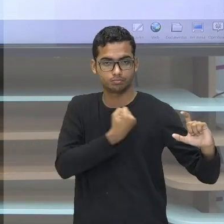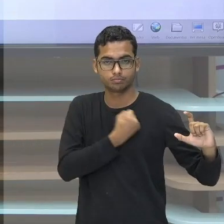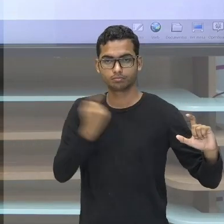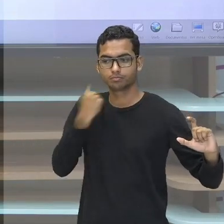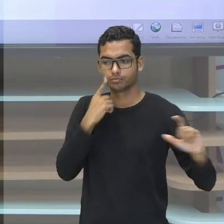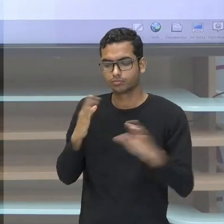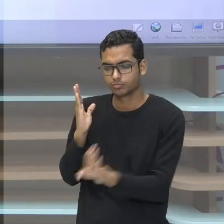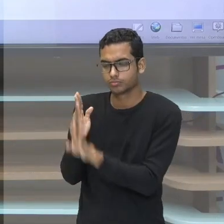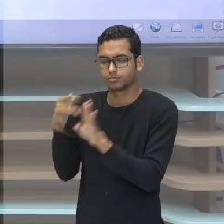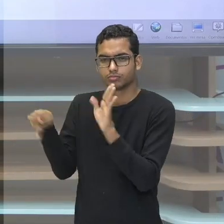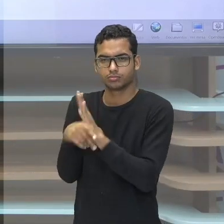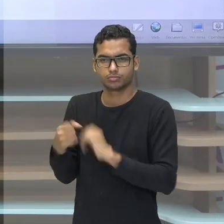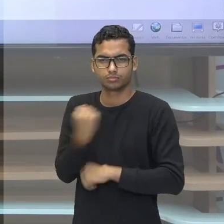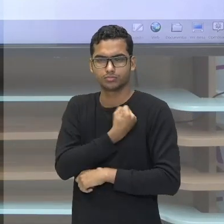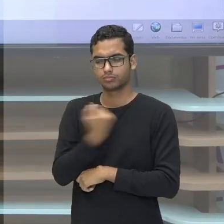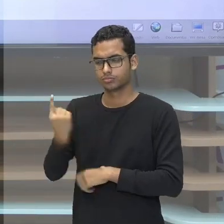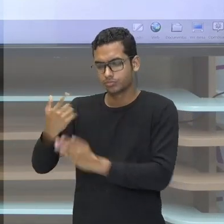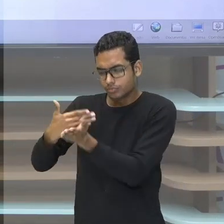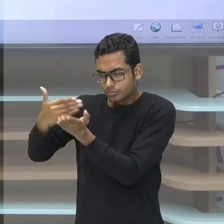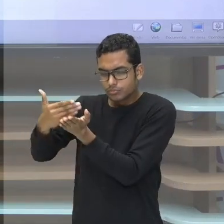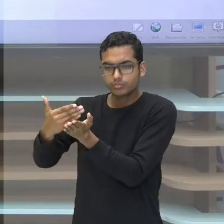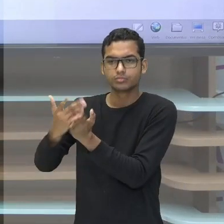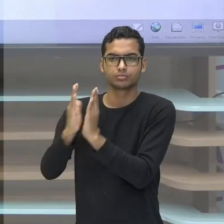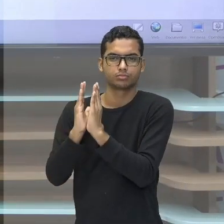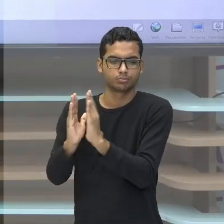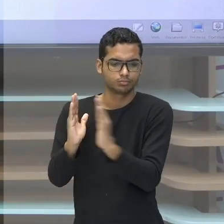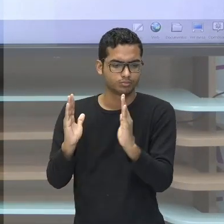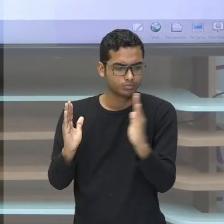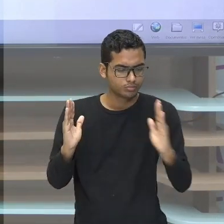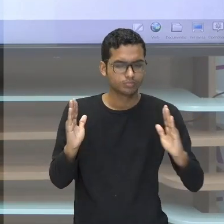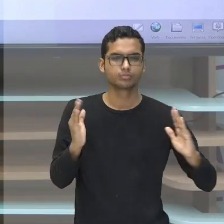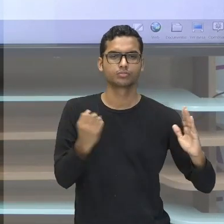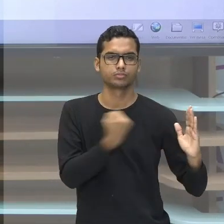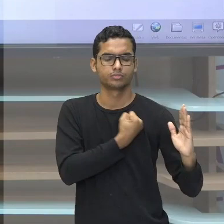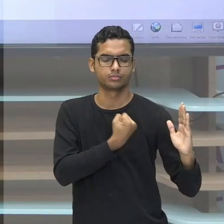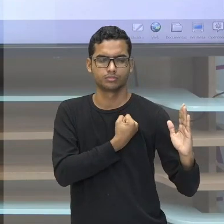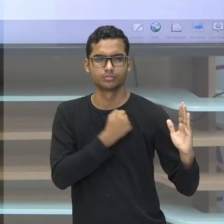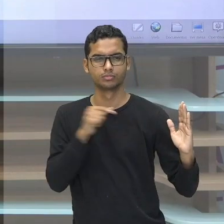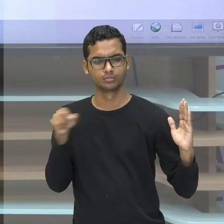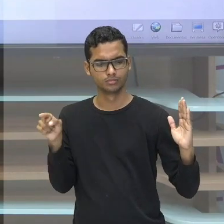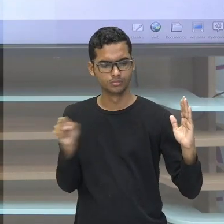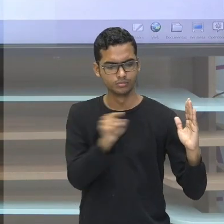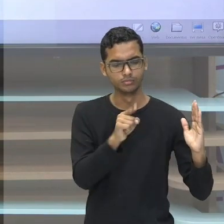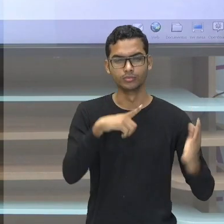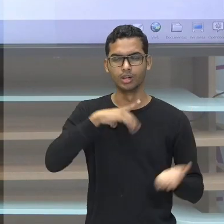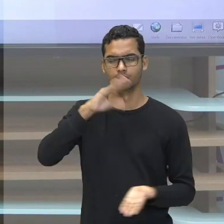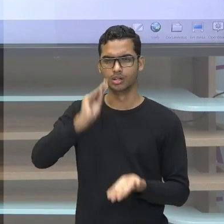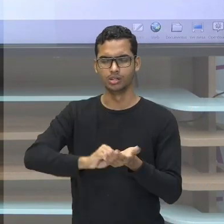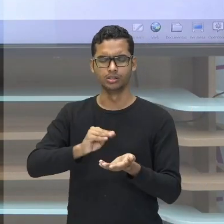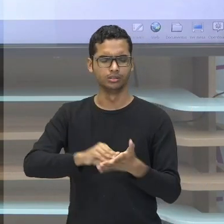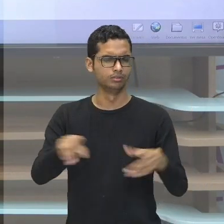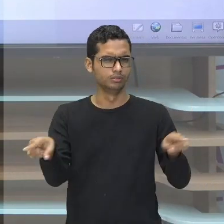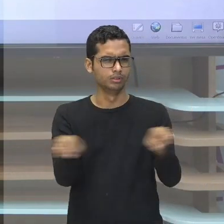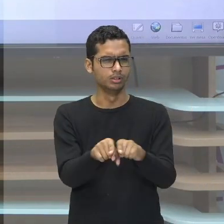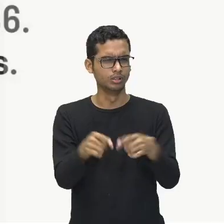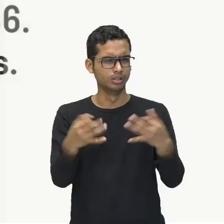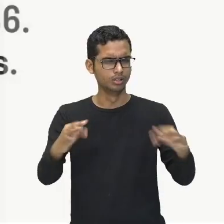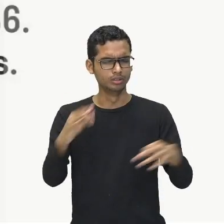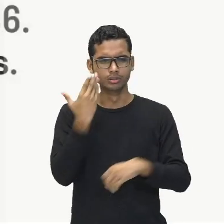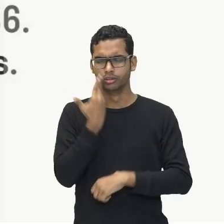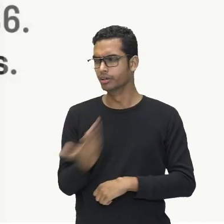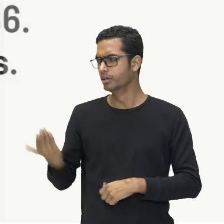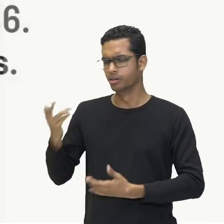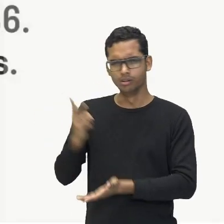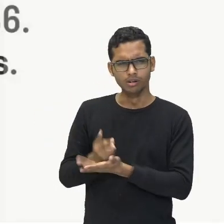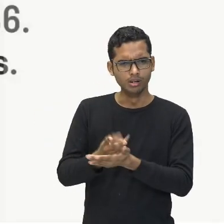encontrar, tá? E vai encontrando os termos ali que estão faltando, tá bom? Vamos